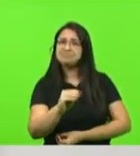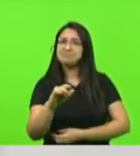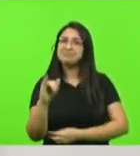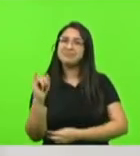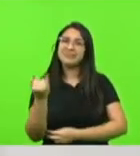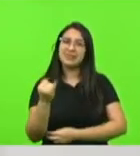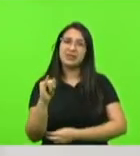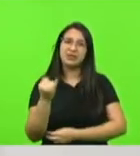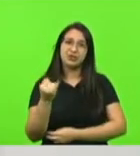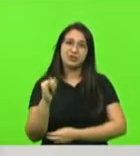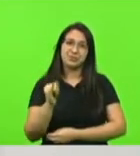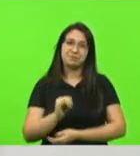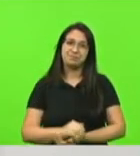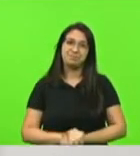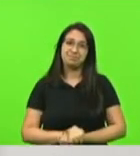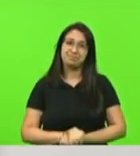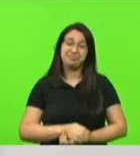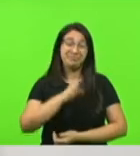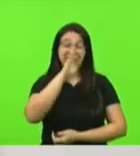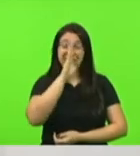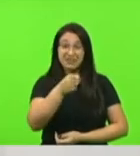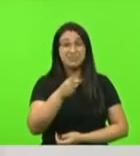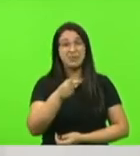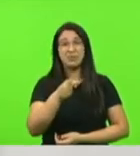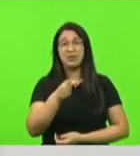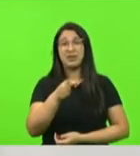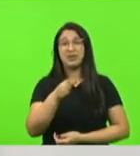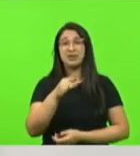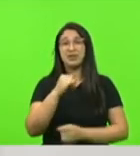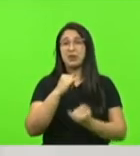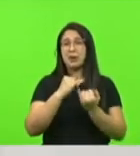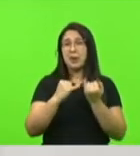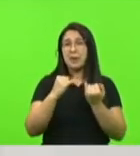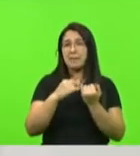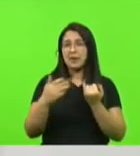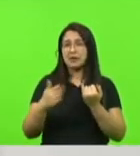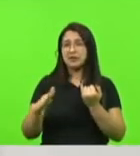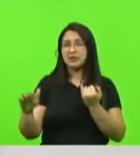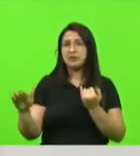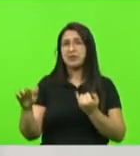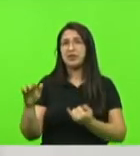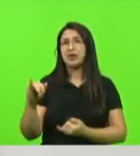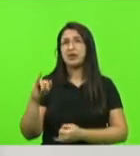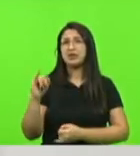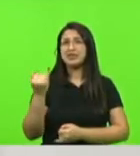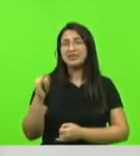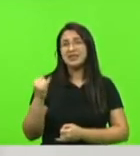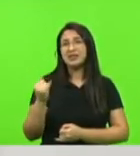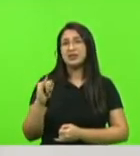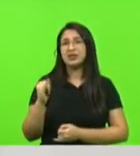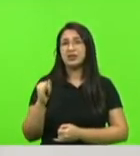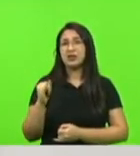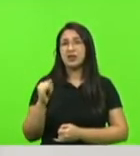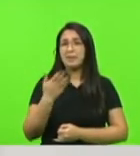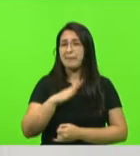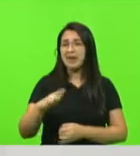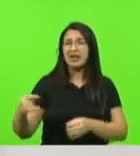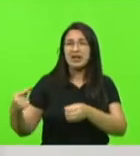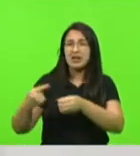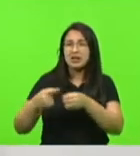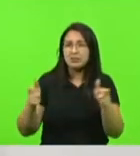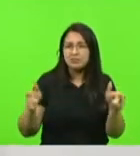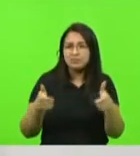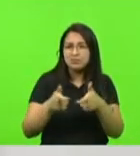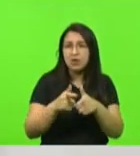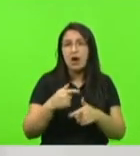A situação é complicada. Principalmente para as nossas pequenas cidades. As pequenas cidades que eu me